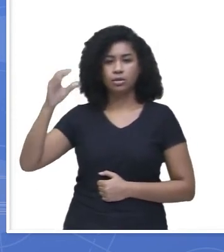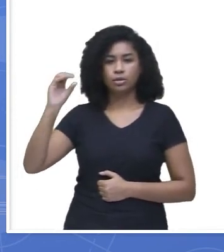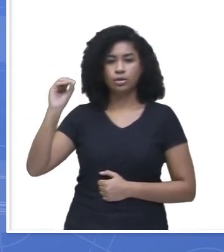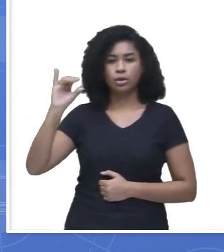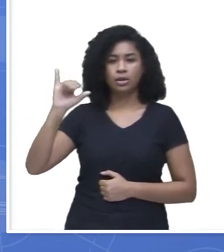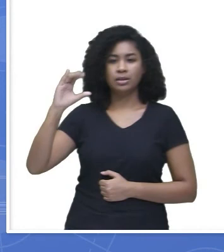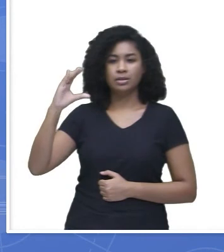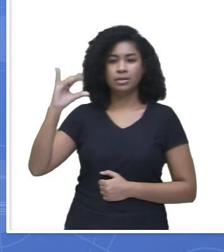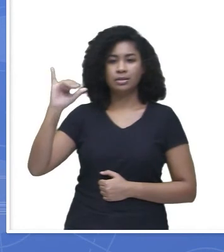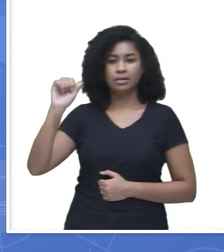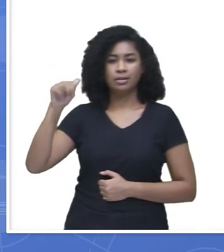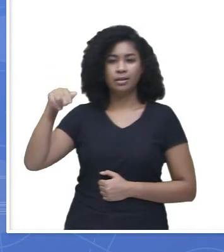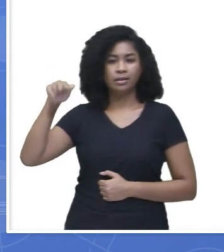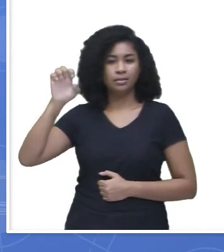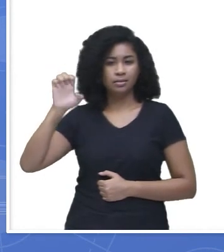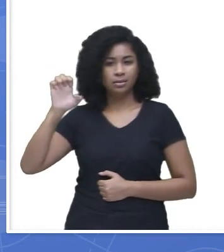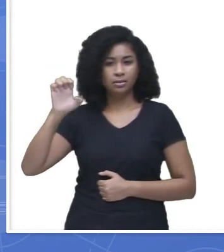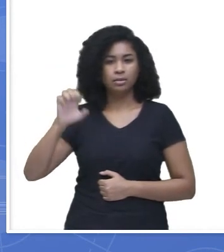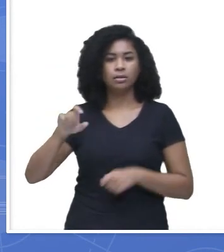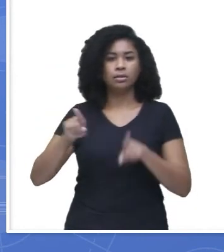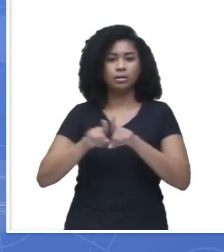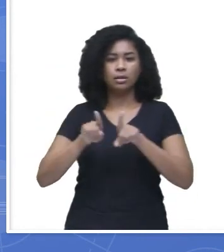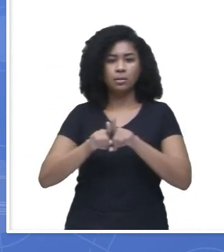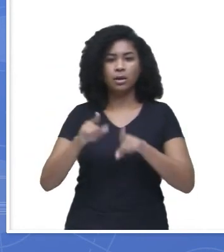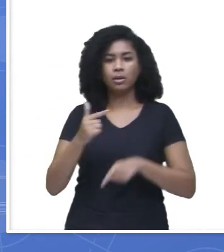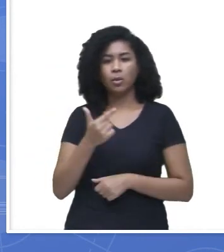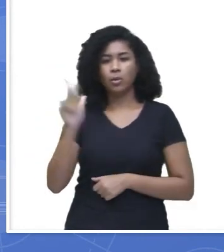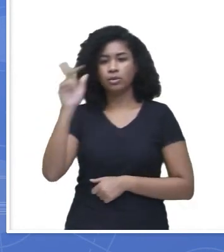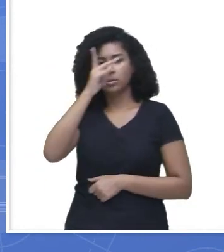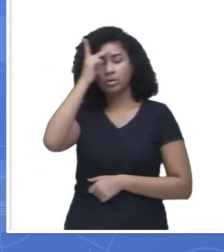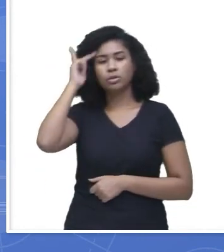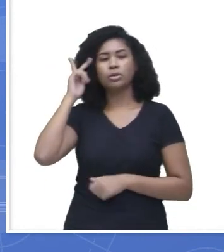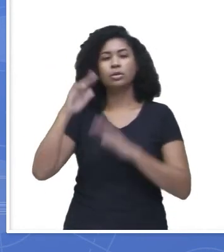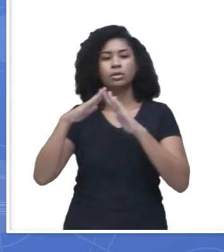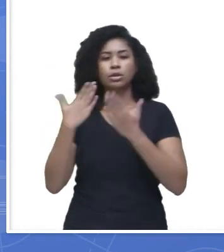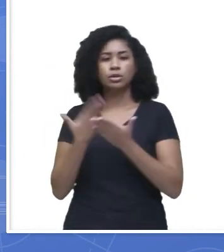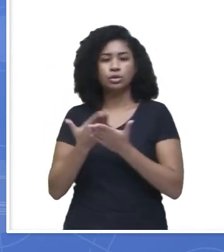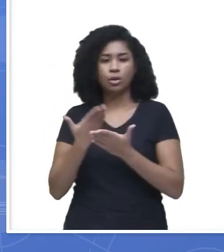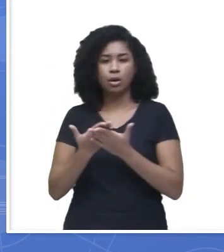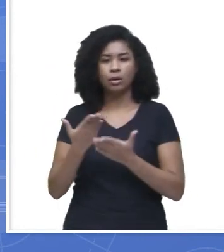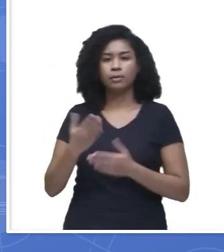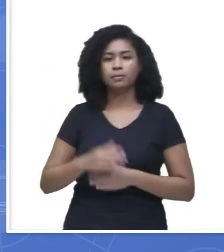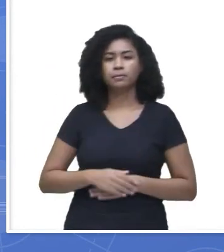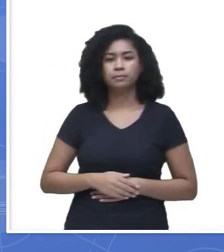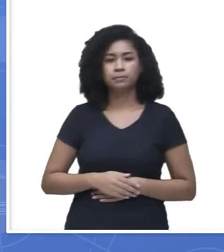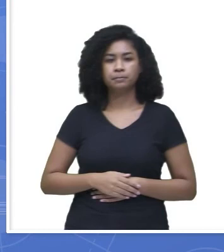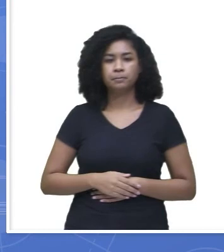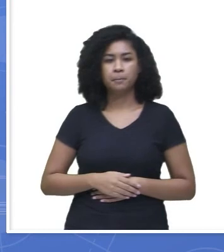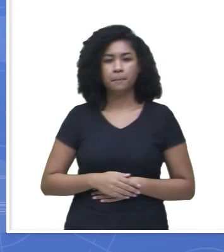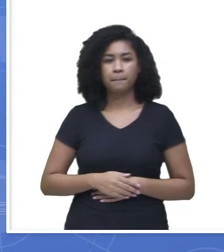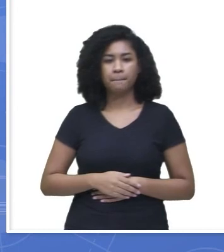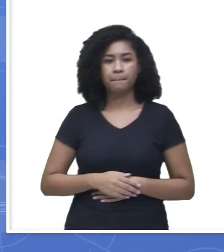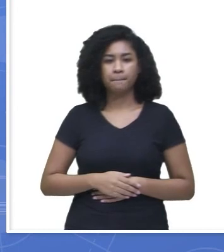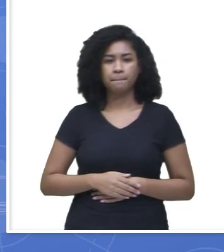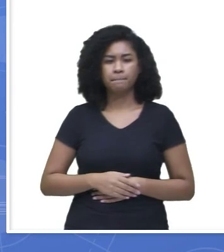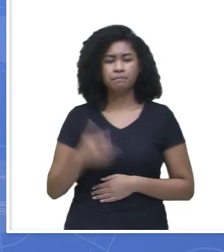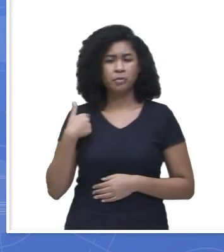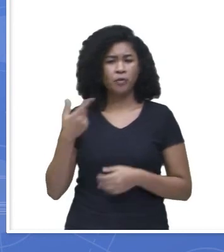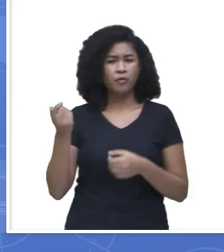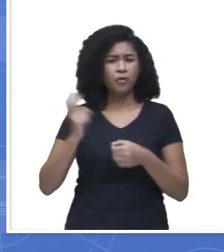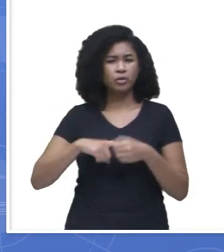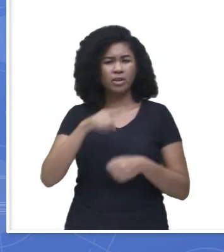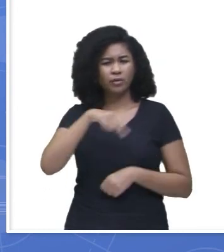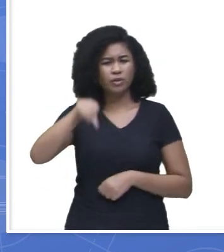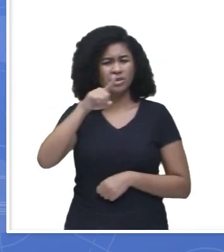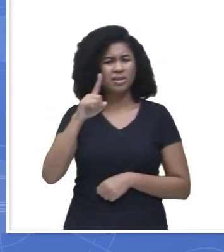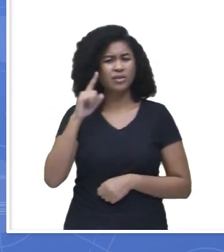da escola, acho que é o Alisson, da escola Andrade Brandão. Então, volta lá só para eu ver a letra A, porque que vocês ficaram na